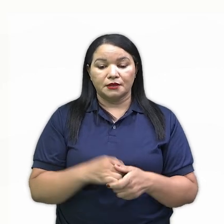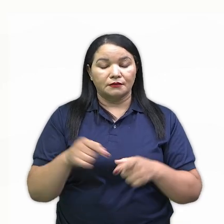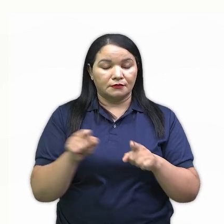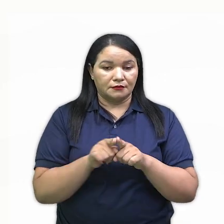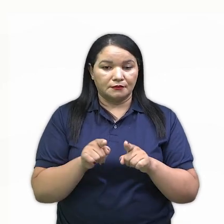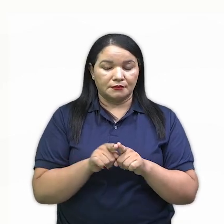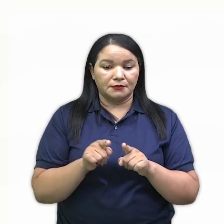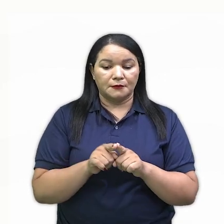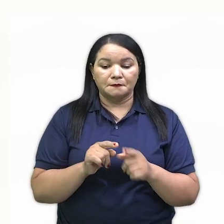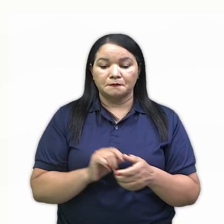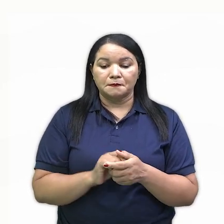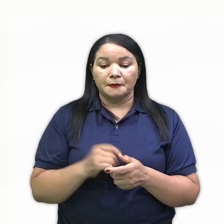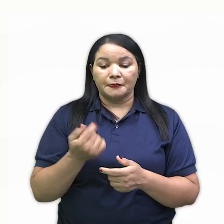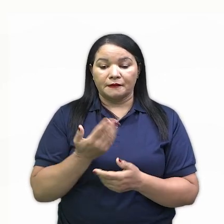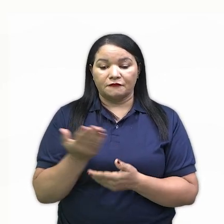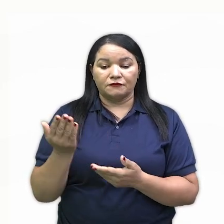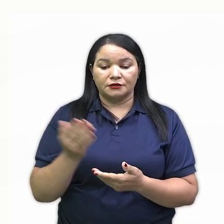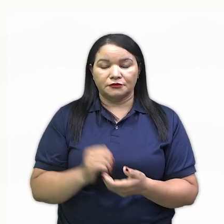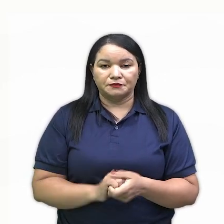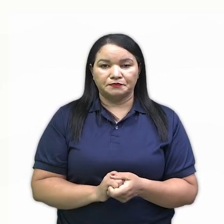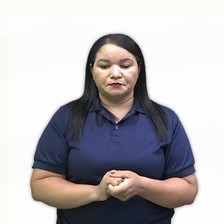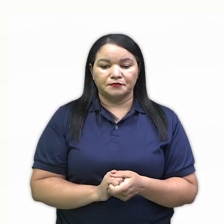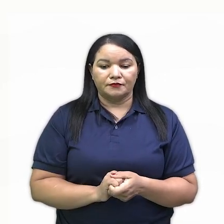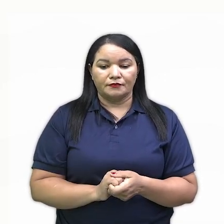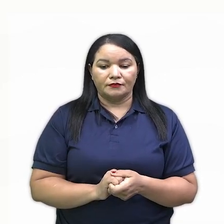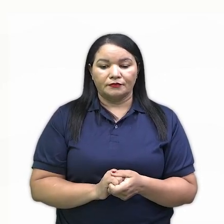ó. Were